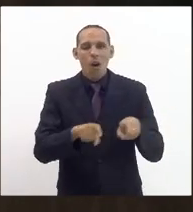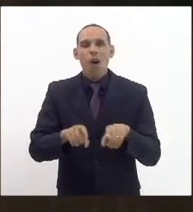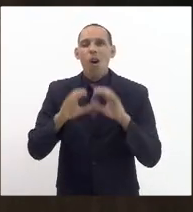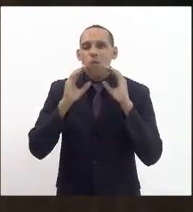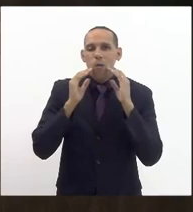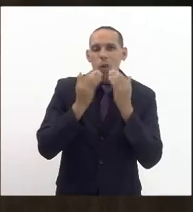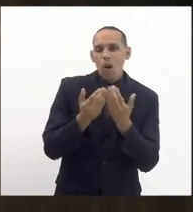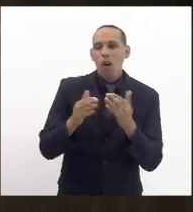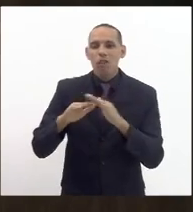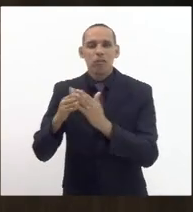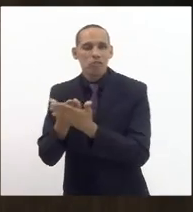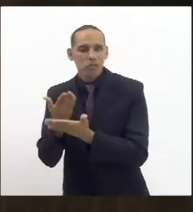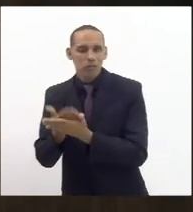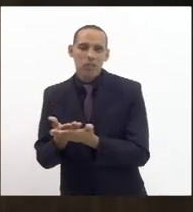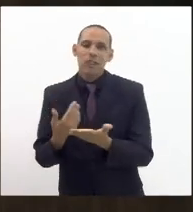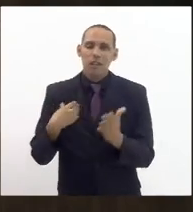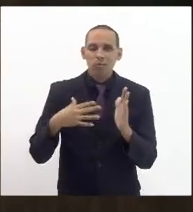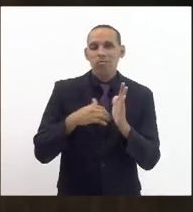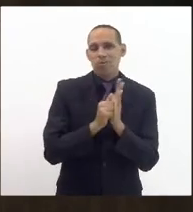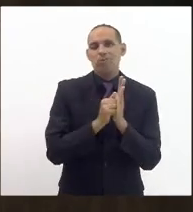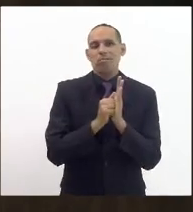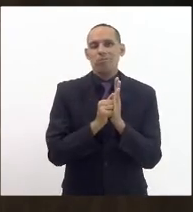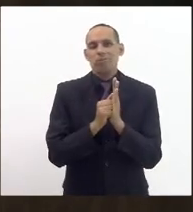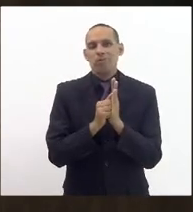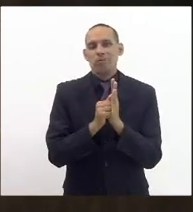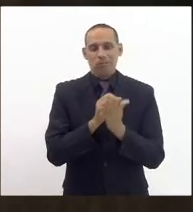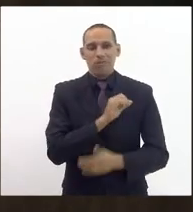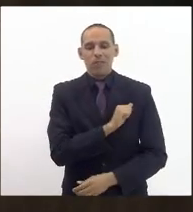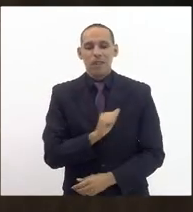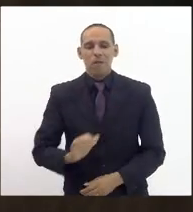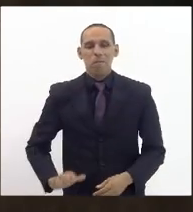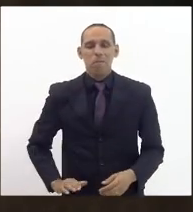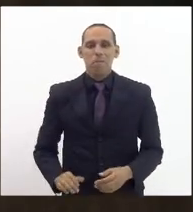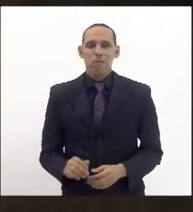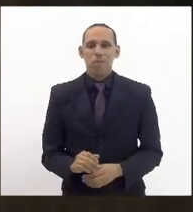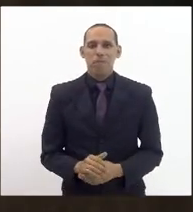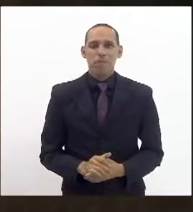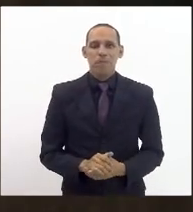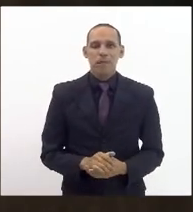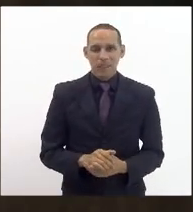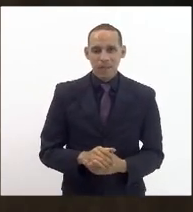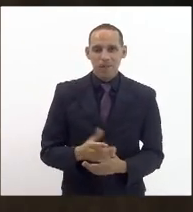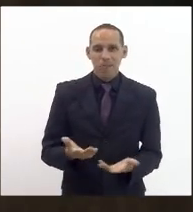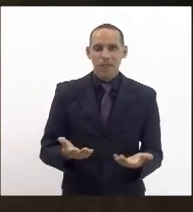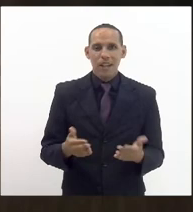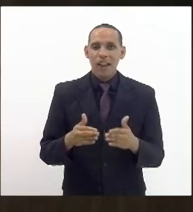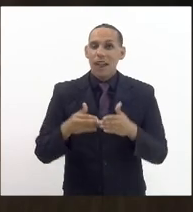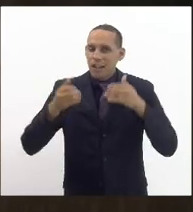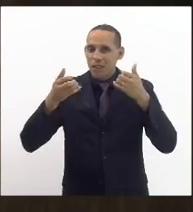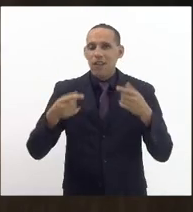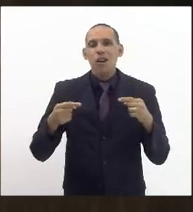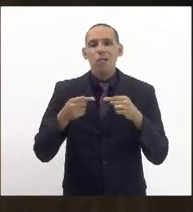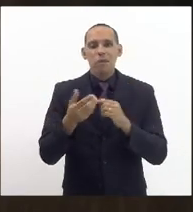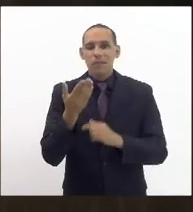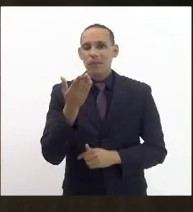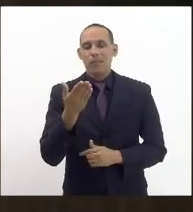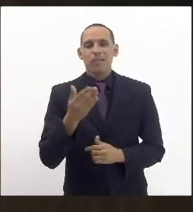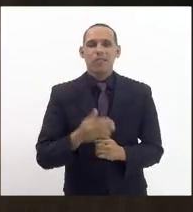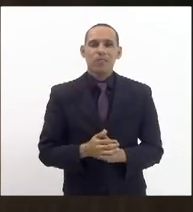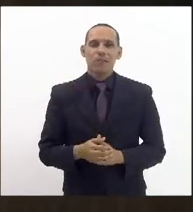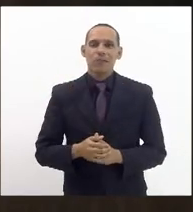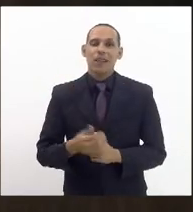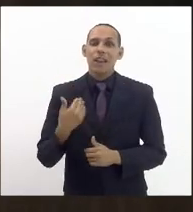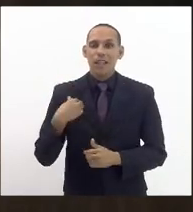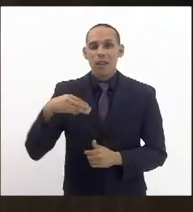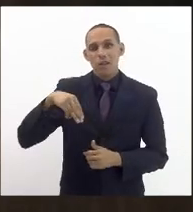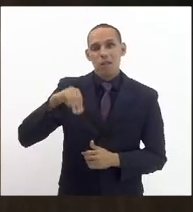escolares, enfim. Então, queria fazer o registro, André. Viu, André? A questão de ordem tem a ver com Vossa Excelência, porque eu e mim que